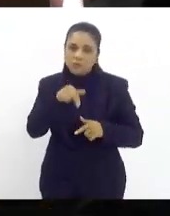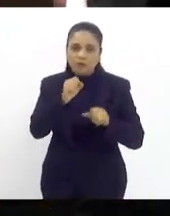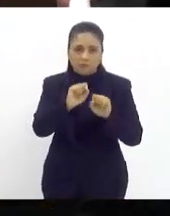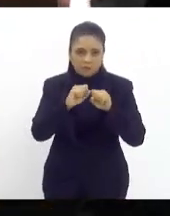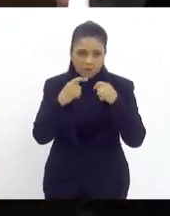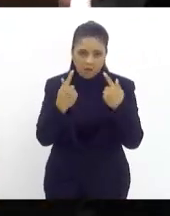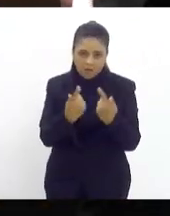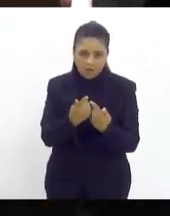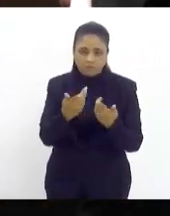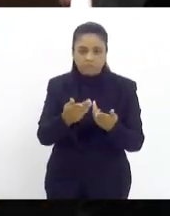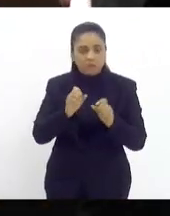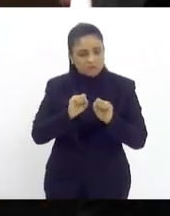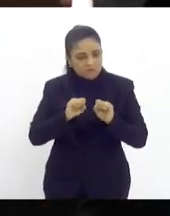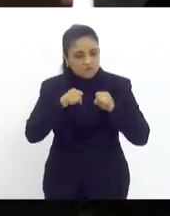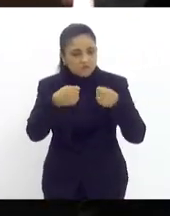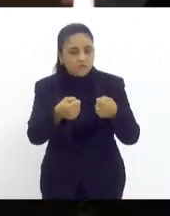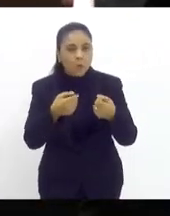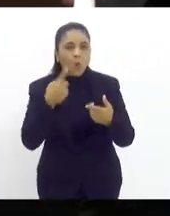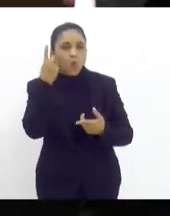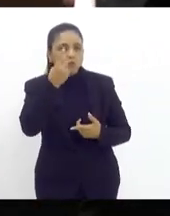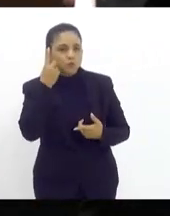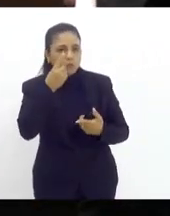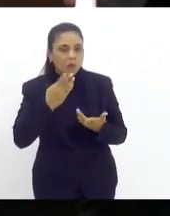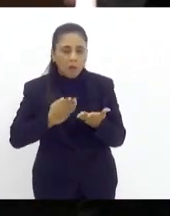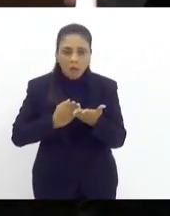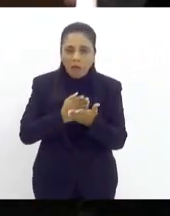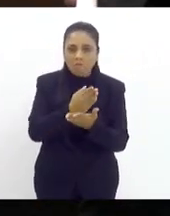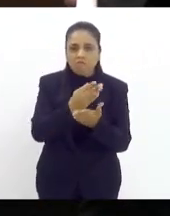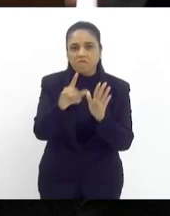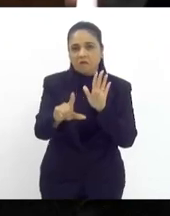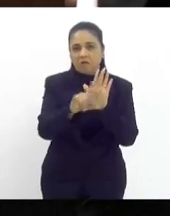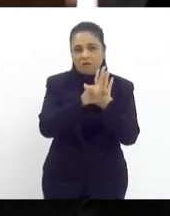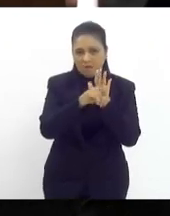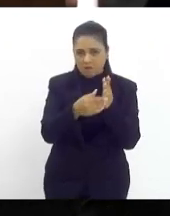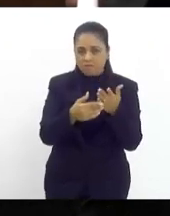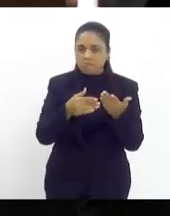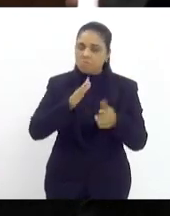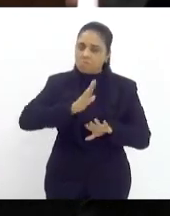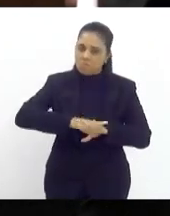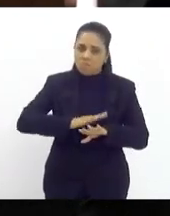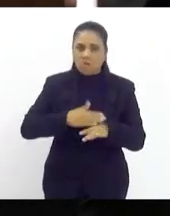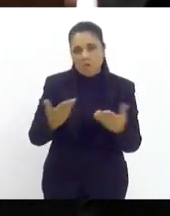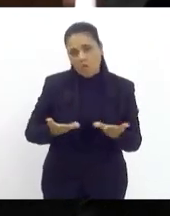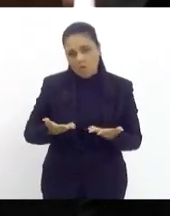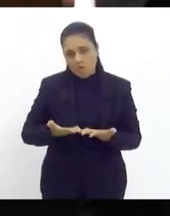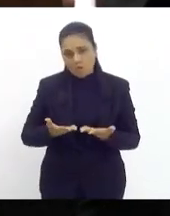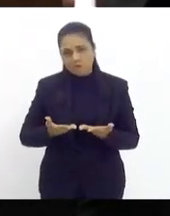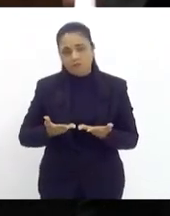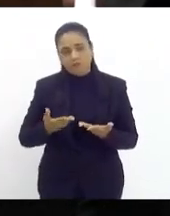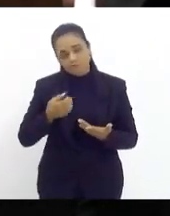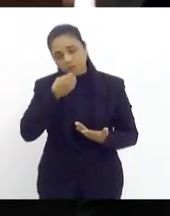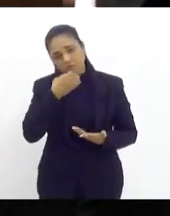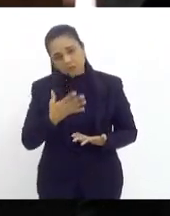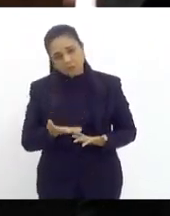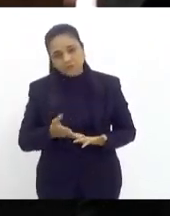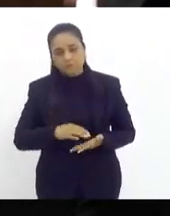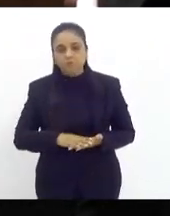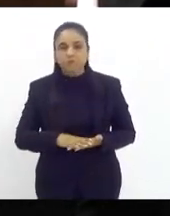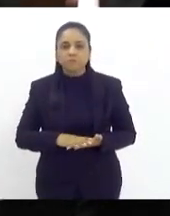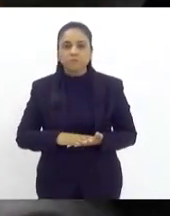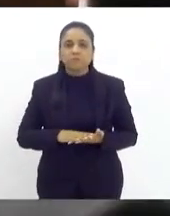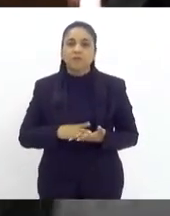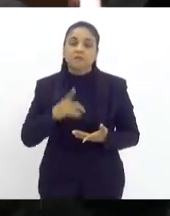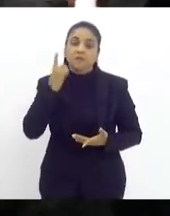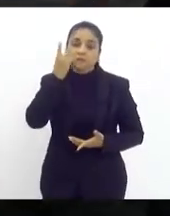puder de fato haver um esforço dos colegas para que a gente aprove nesse momento é bacana Soares